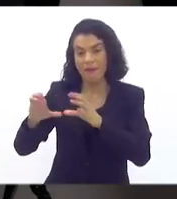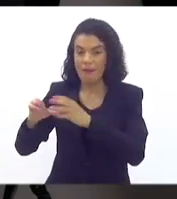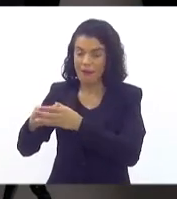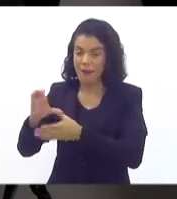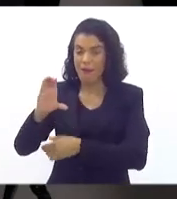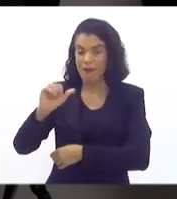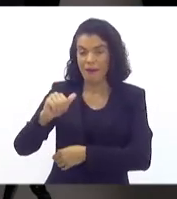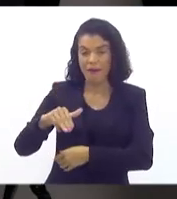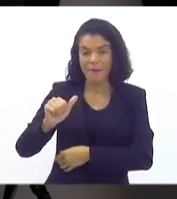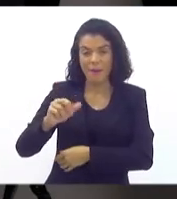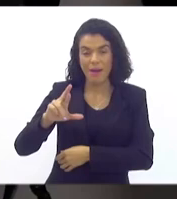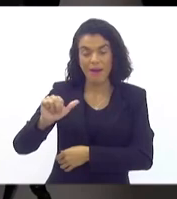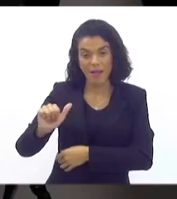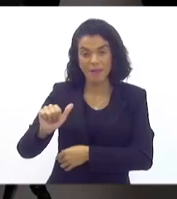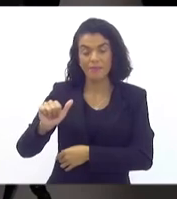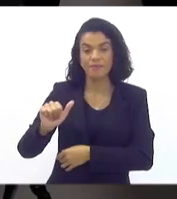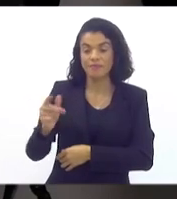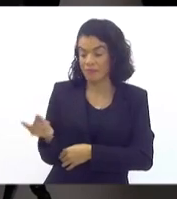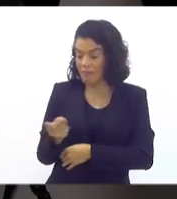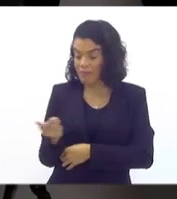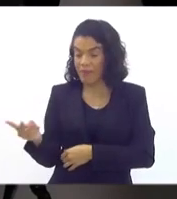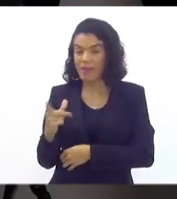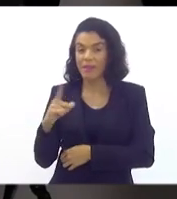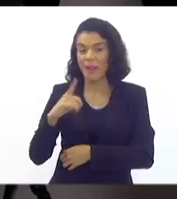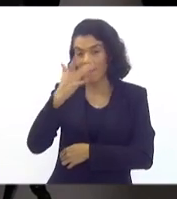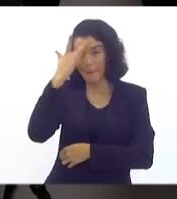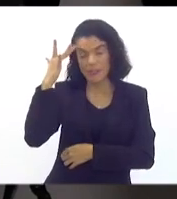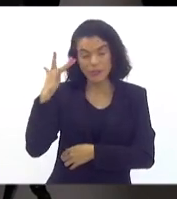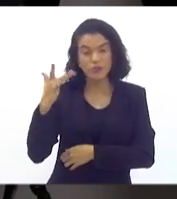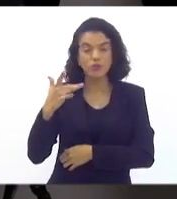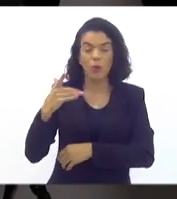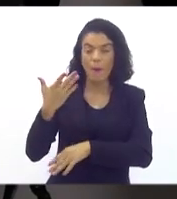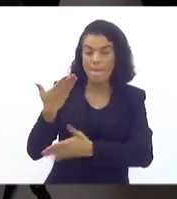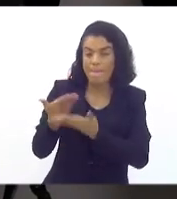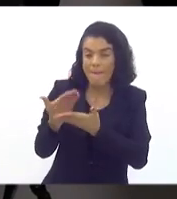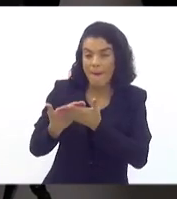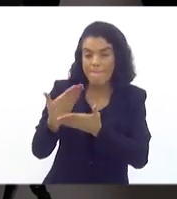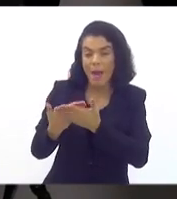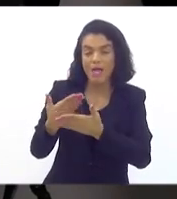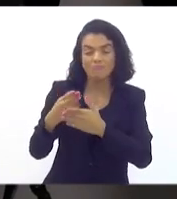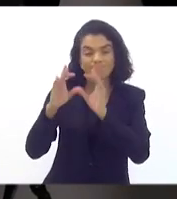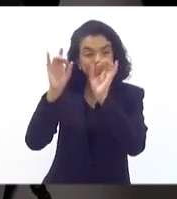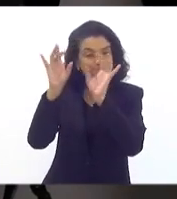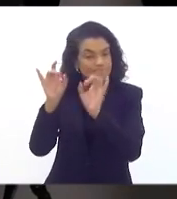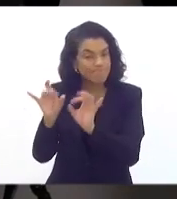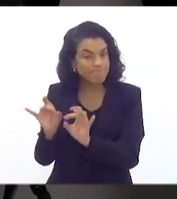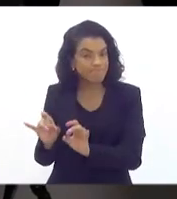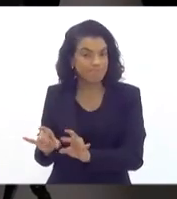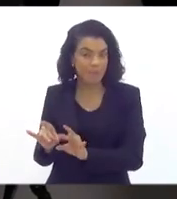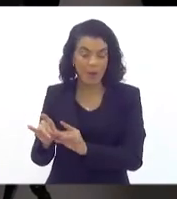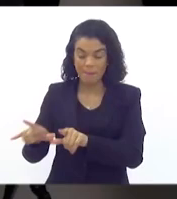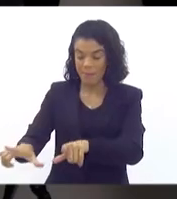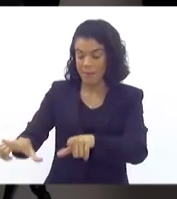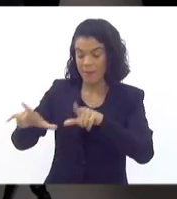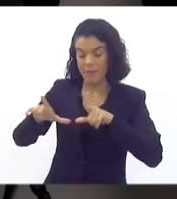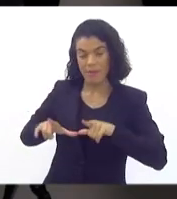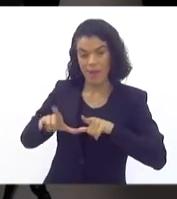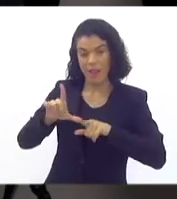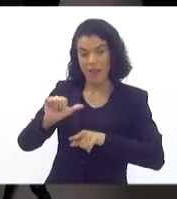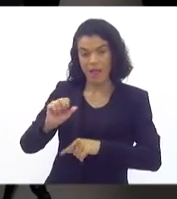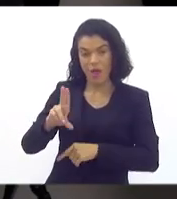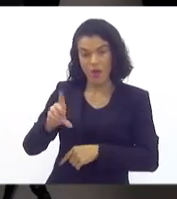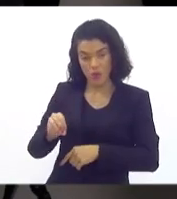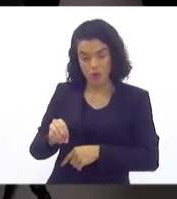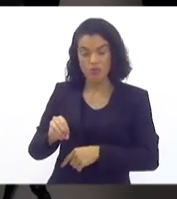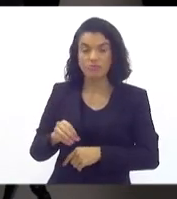Catra Elas têm que ter pessoas especializadas para fornecer esses laudos técnicos e a minha surpresa